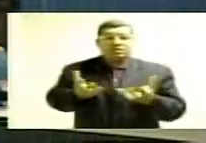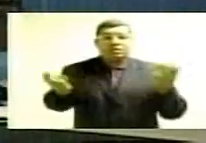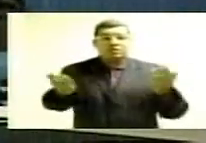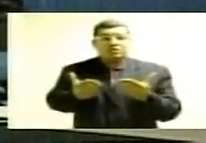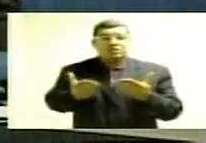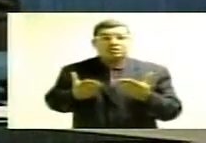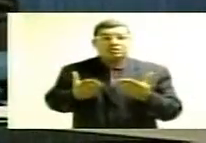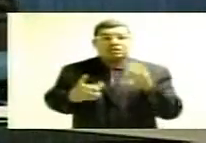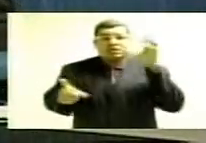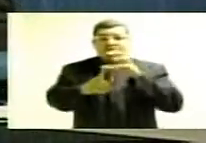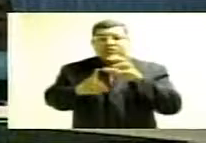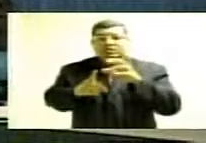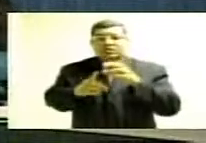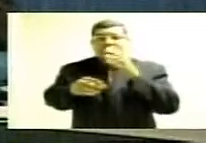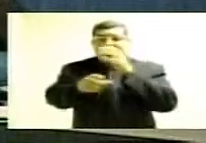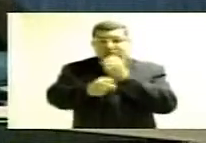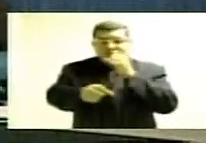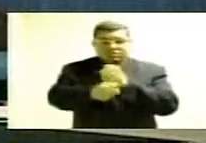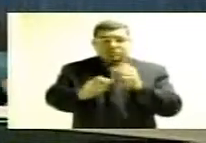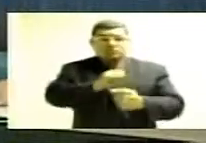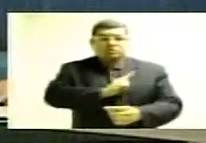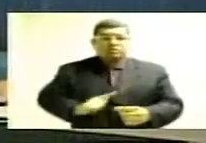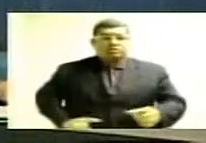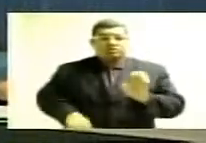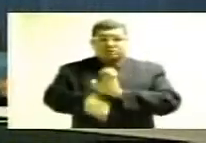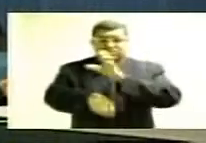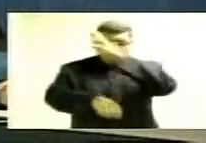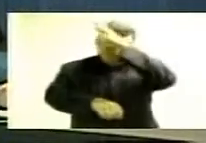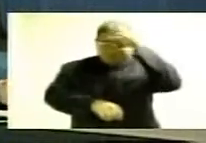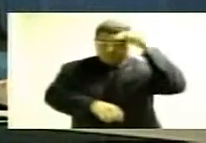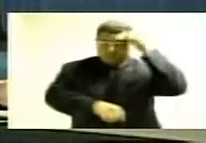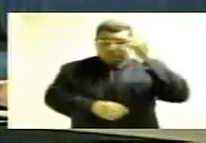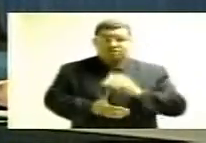hoje atinge as contas do governo do estado do Amazonas.